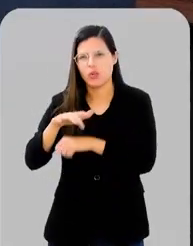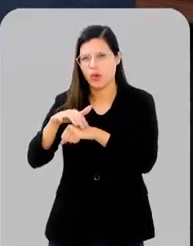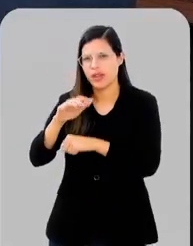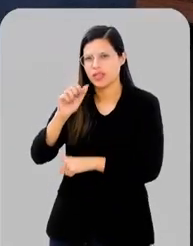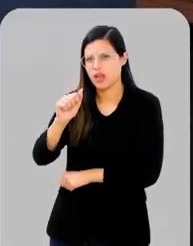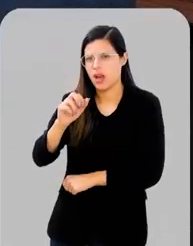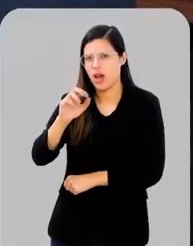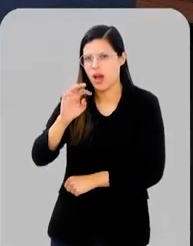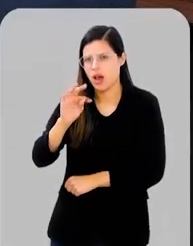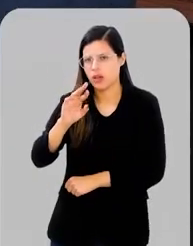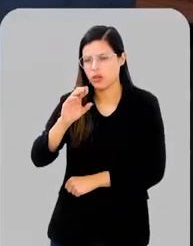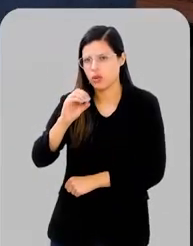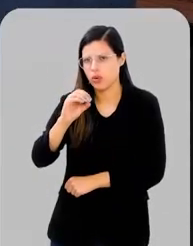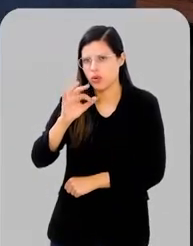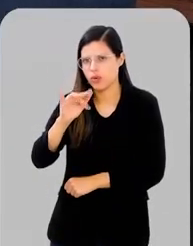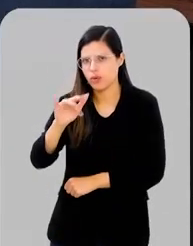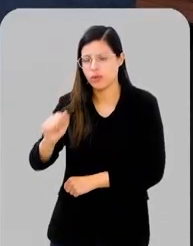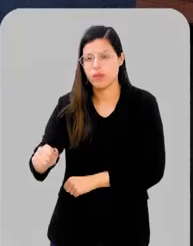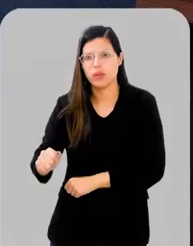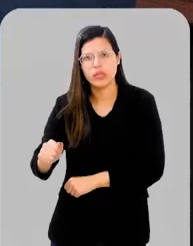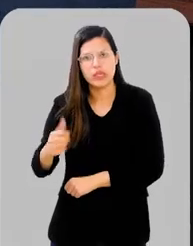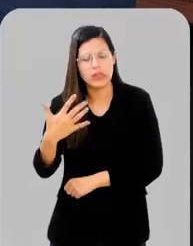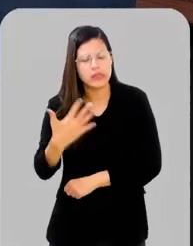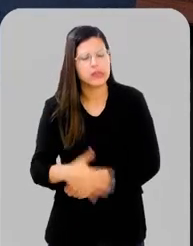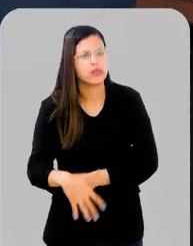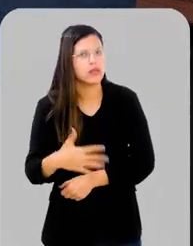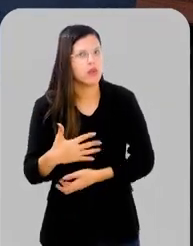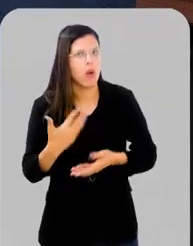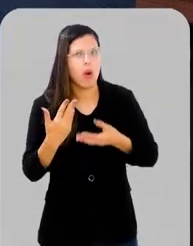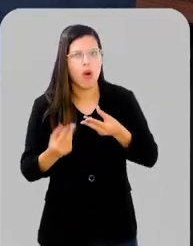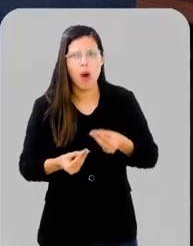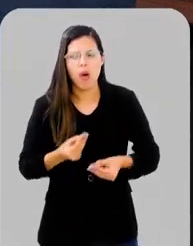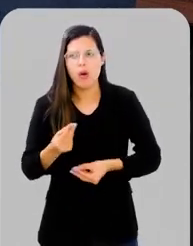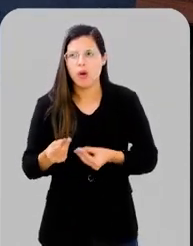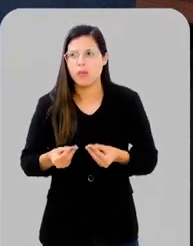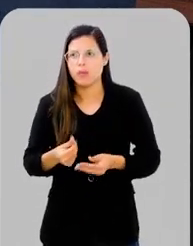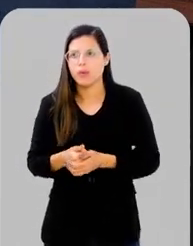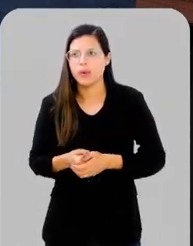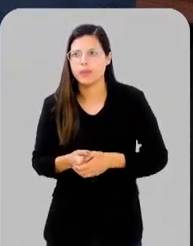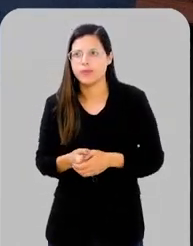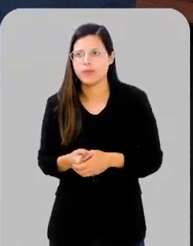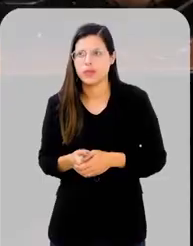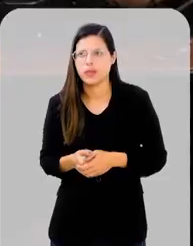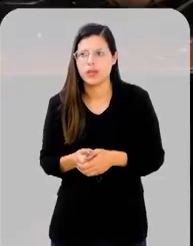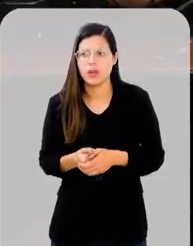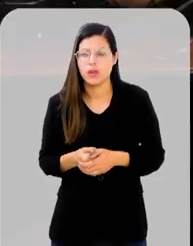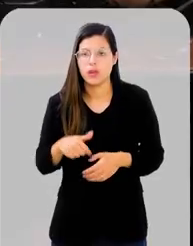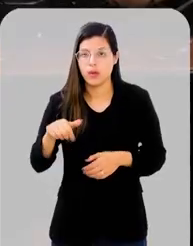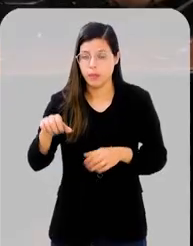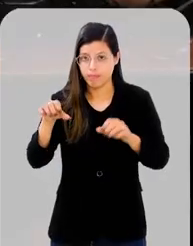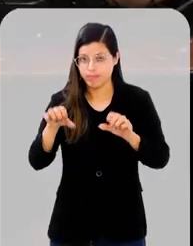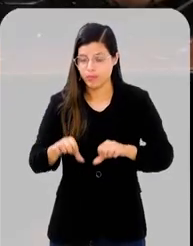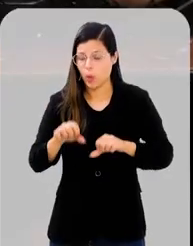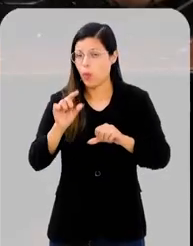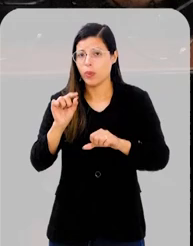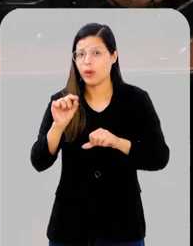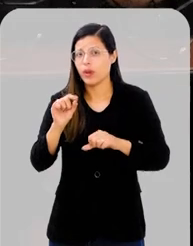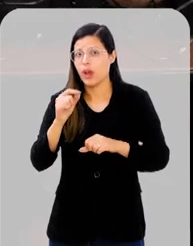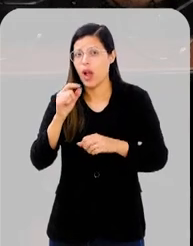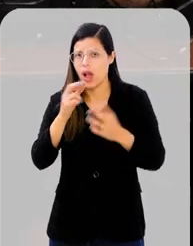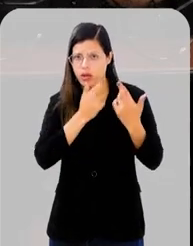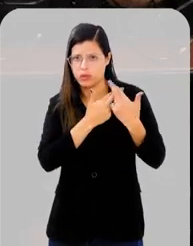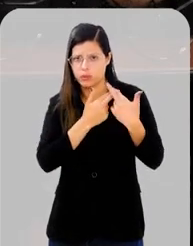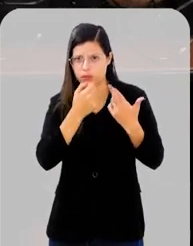espal isso eu fiquei perplexa com aquilo é surreal E aí eu fiquei pior a responsável da